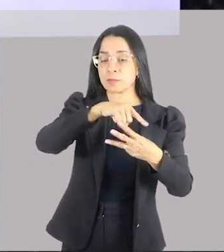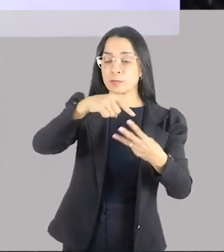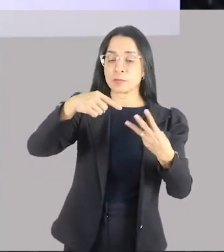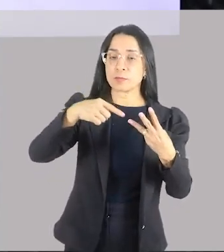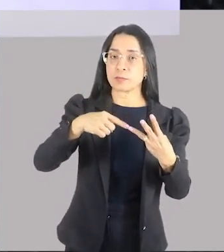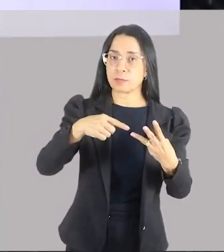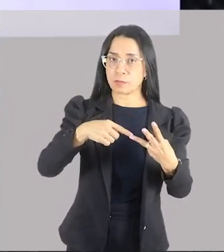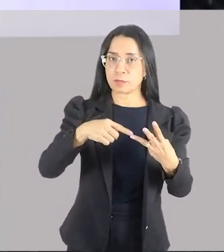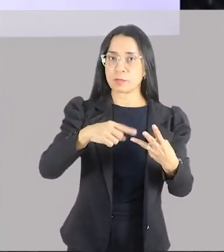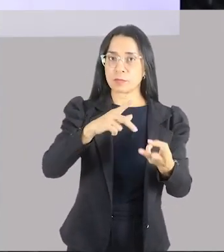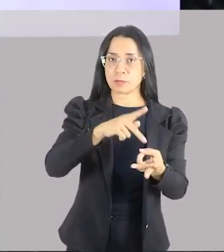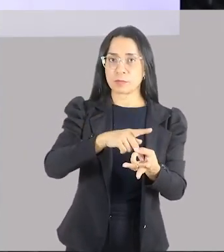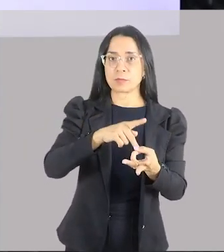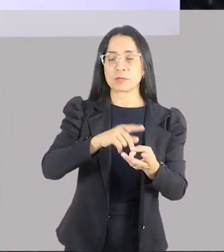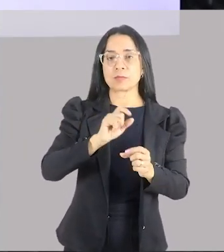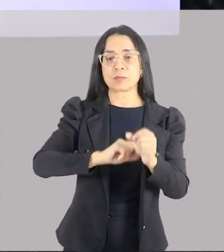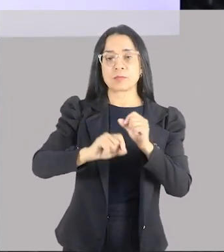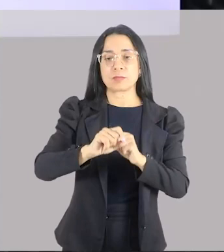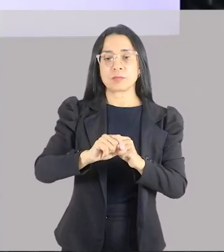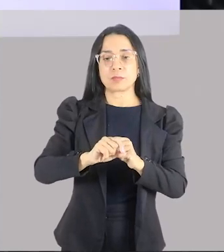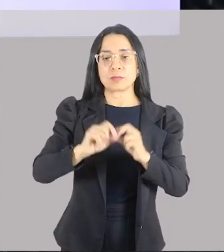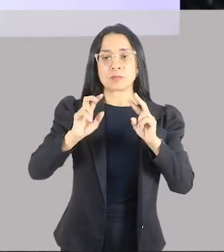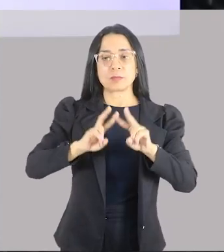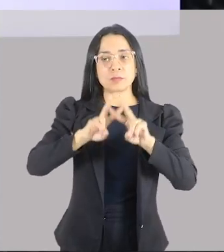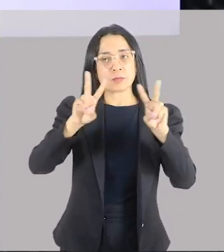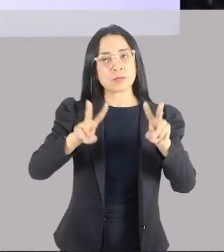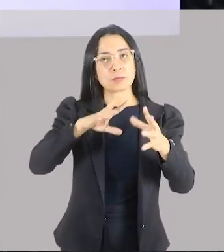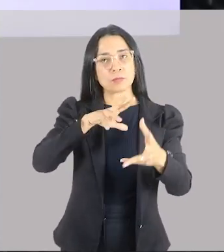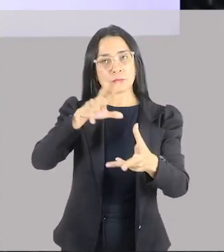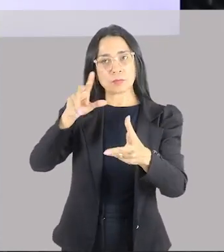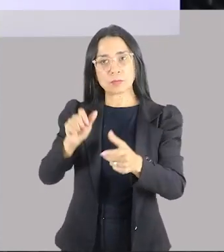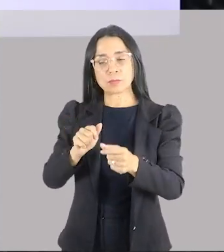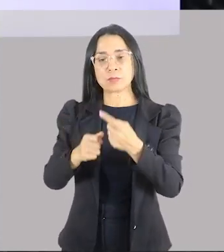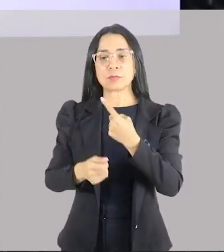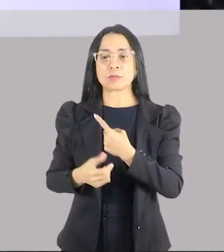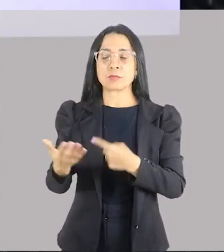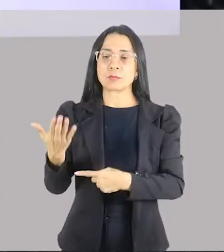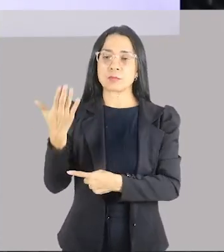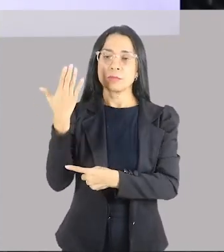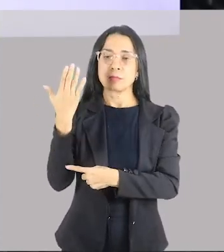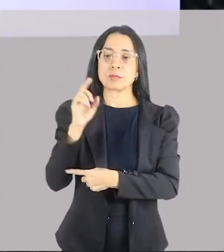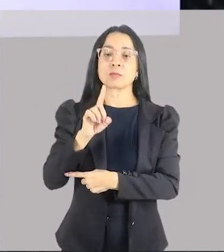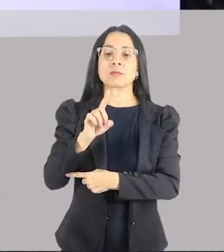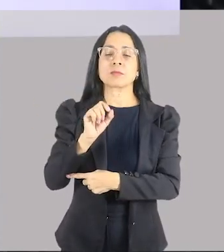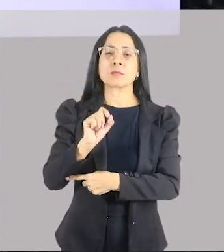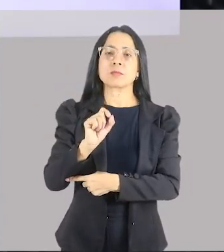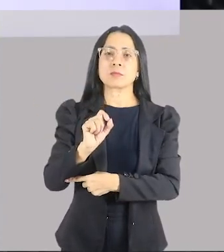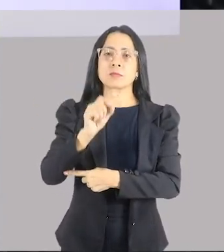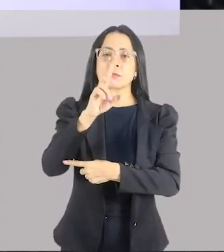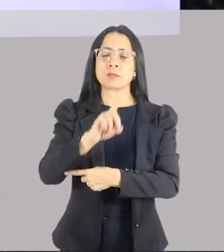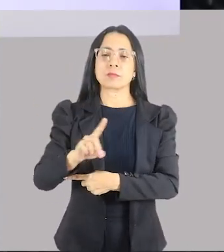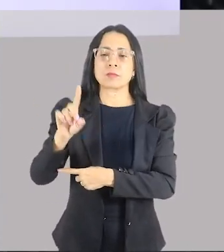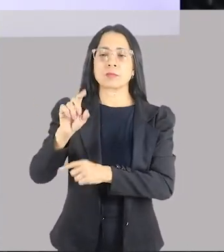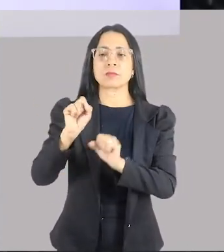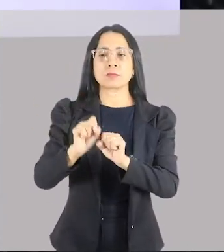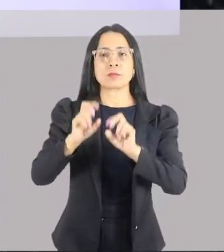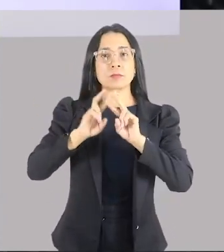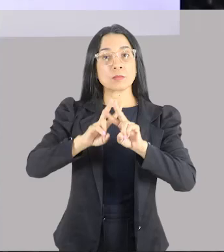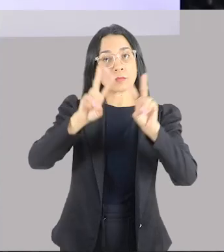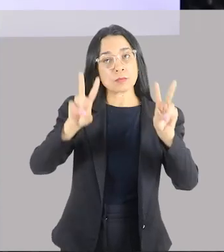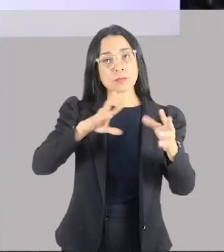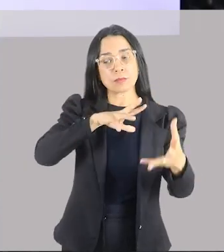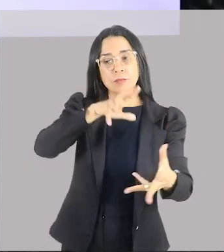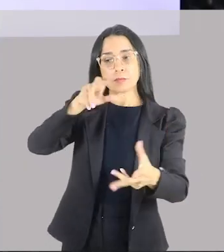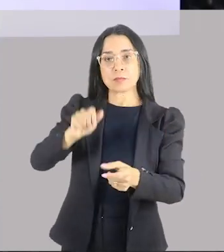terceira verdade. E aí, olha, na visão do mundo medieval, era Deus que podia olhar o